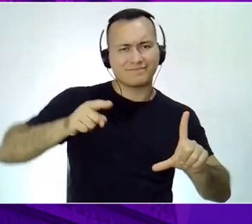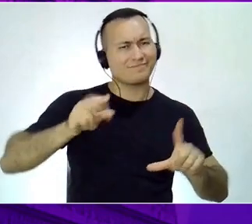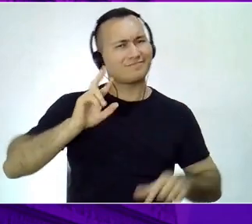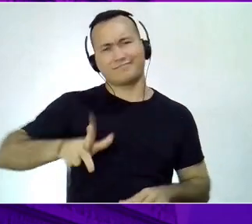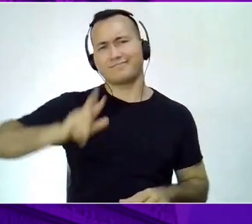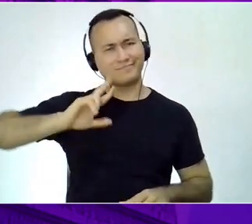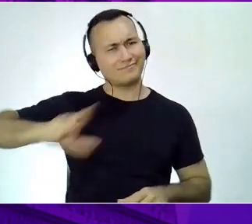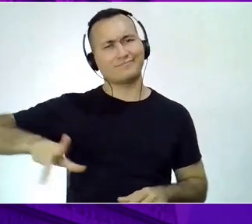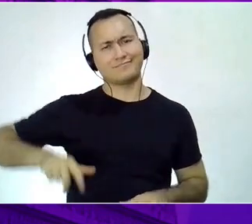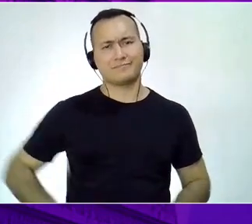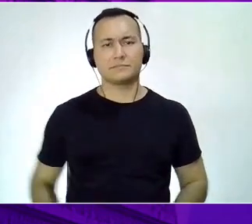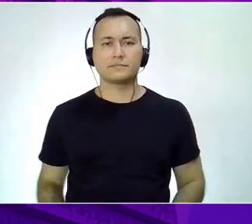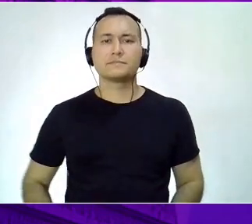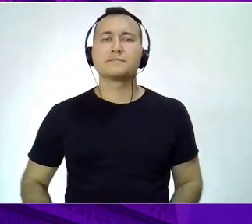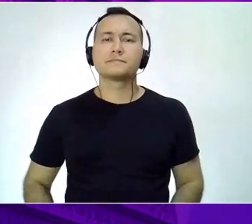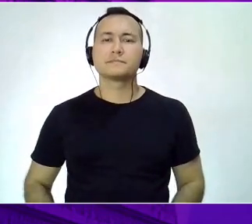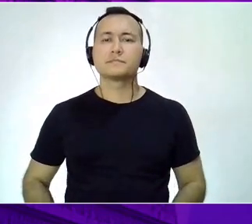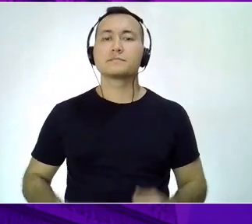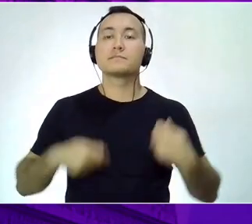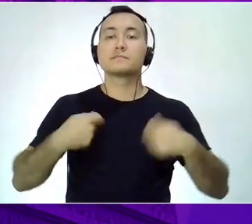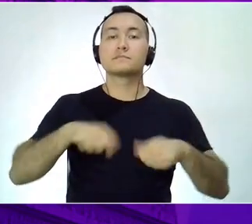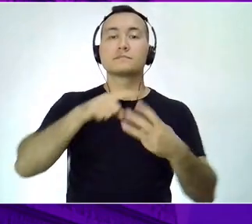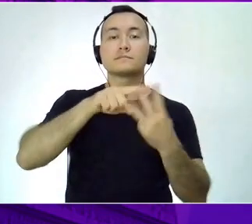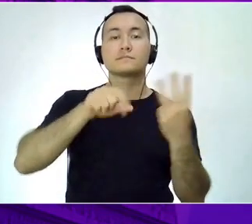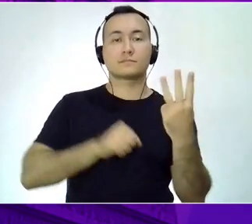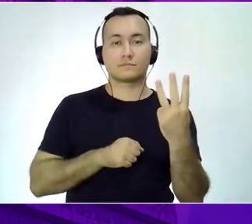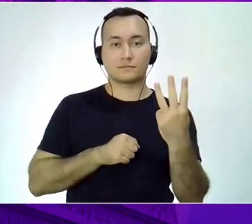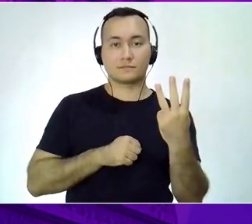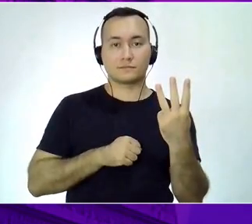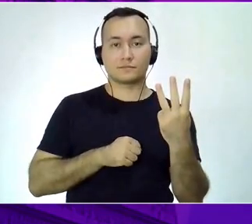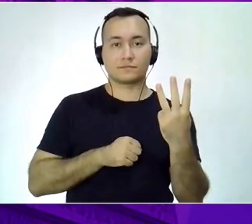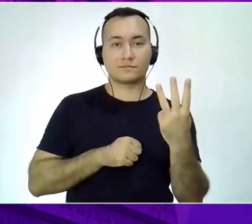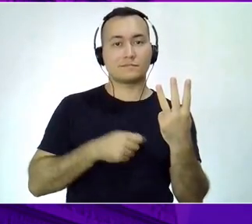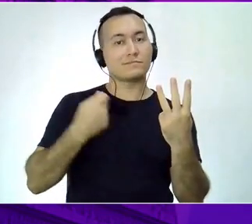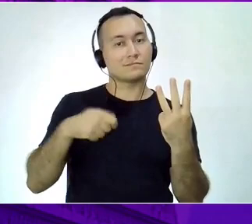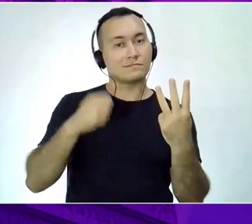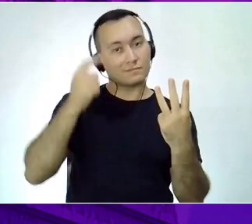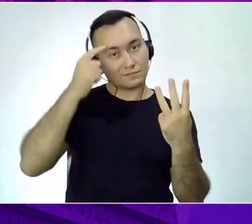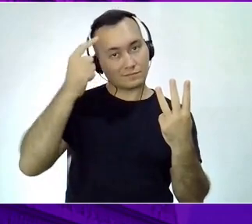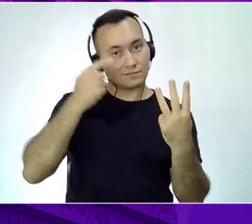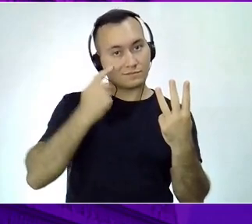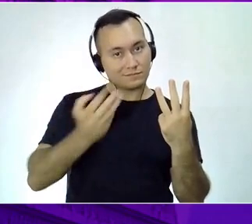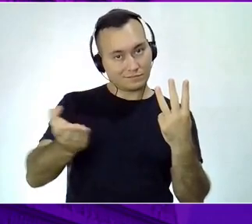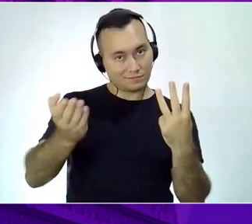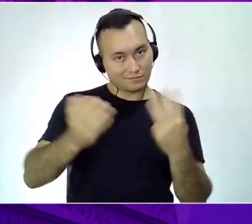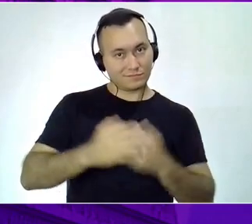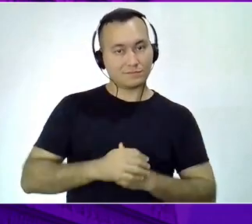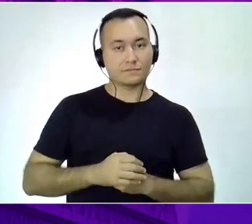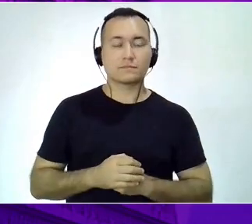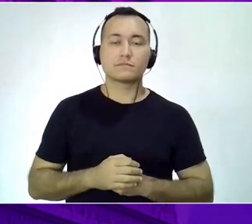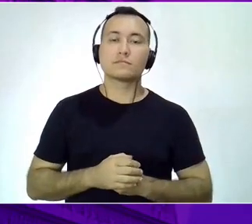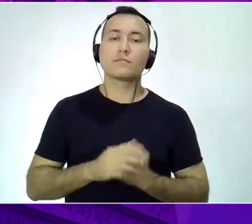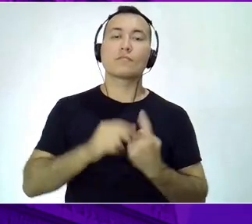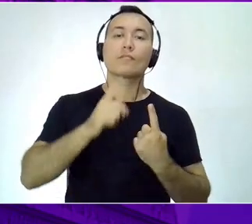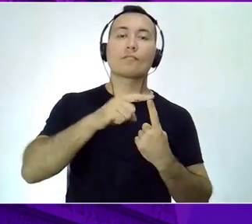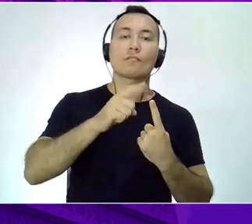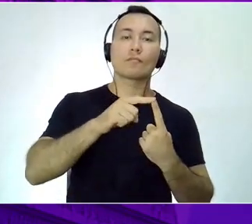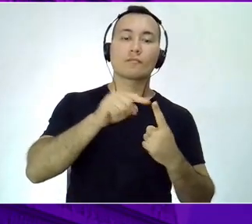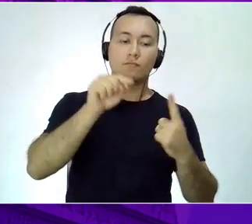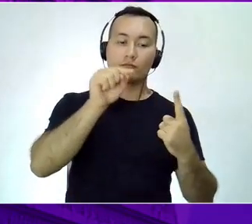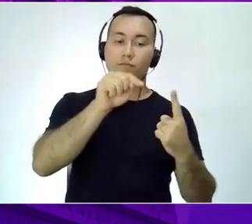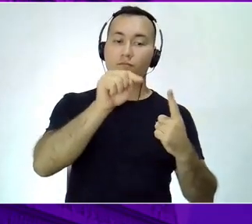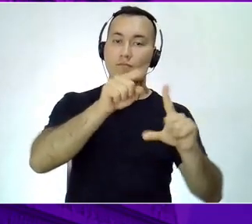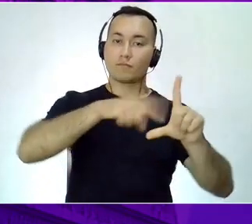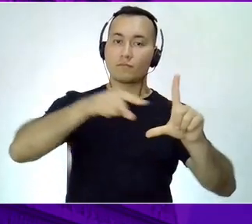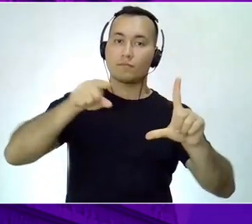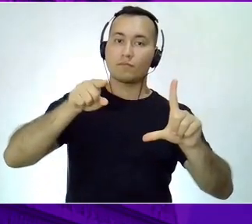exposição e a precisão com que vocês querem passar essas informações, tá? A intenção do gráfico.